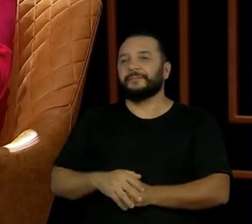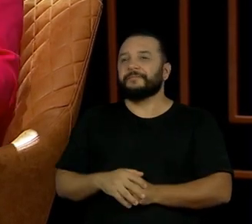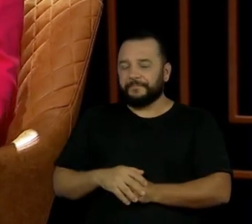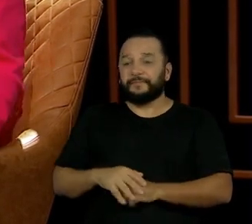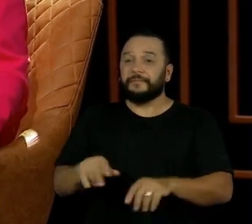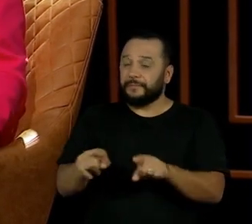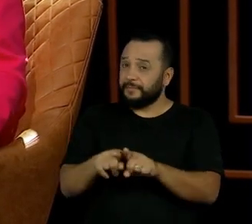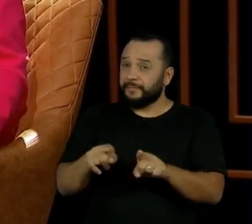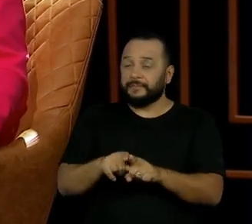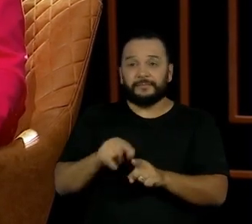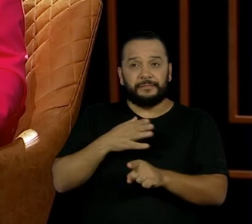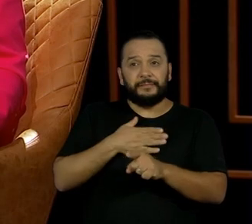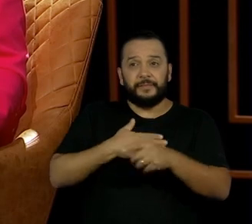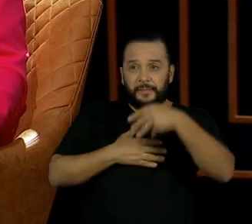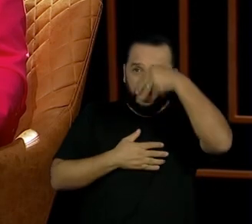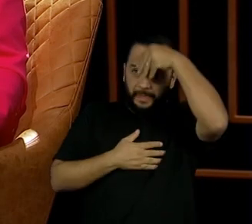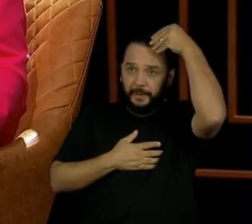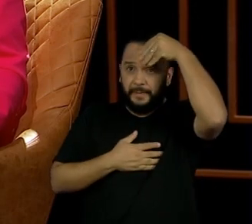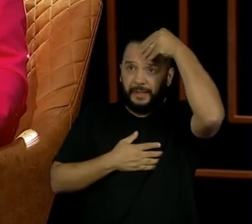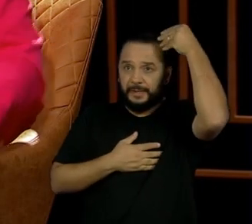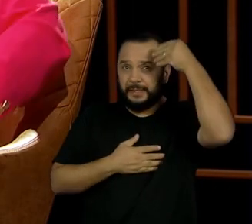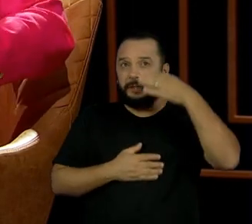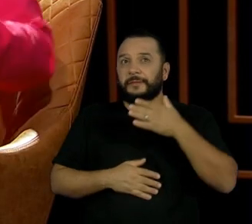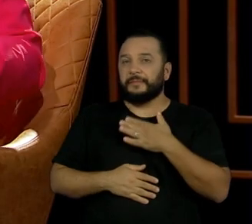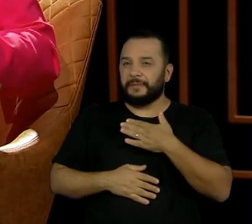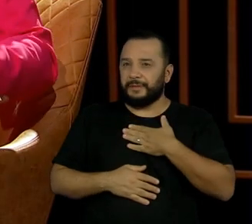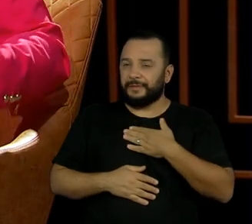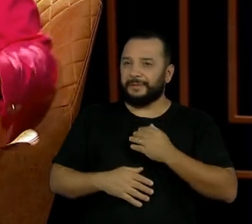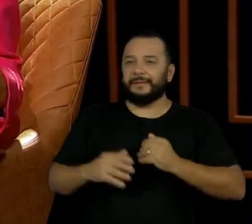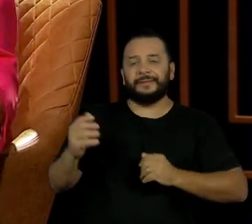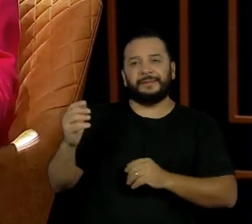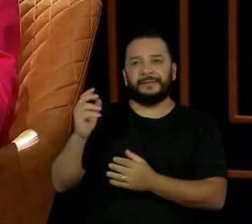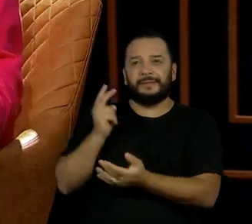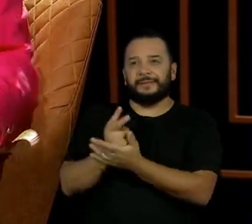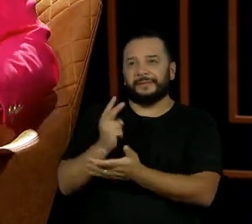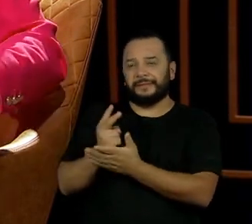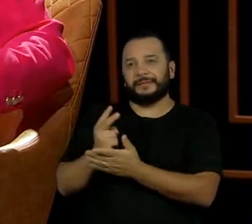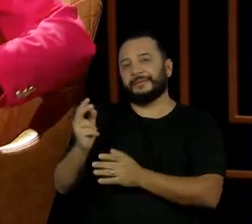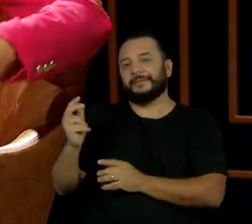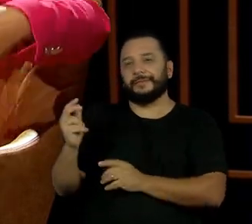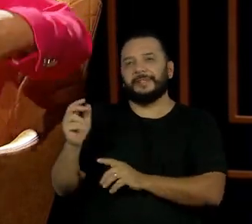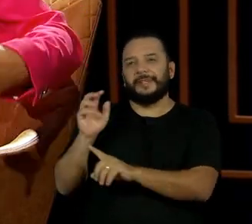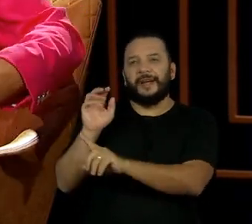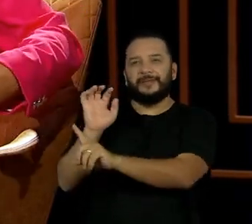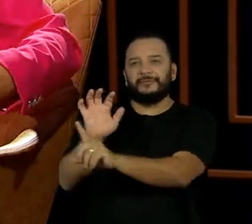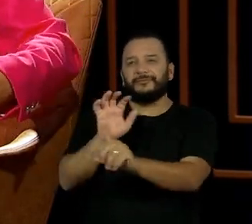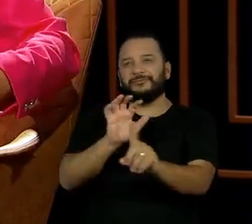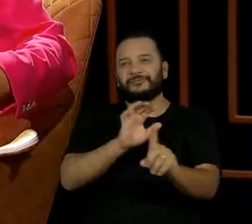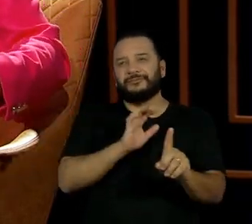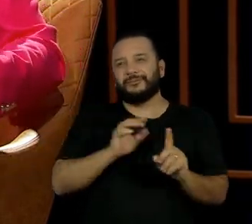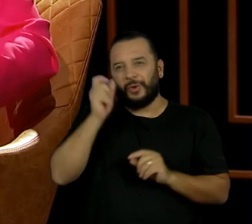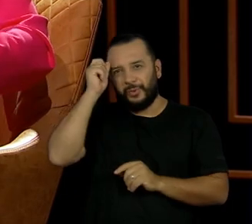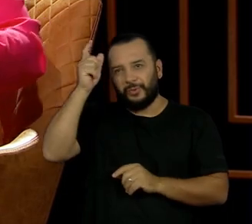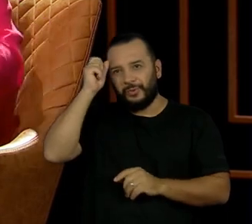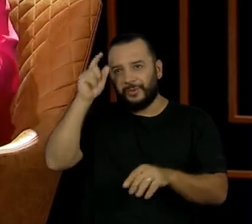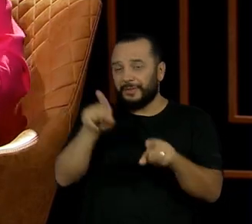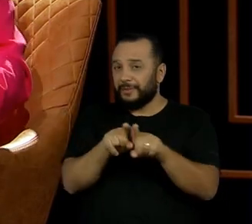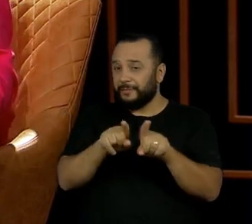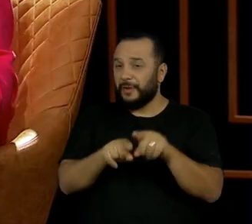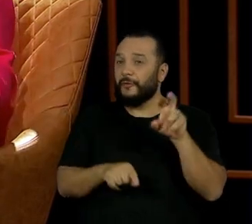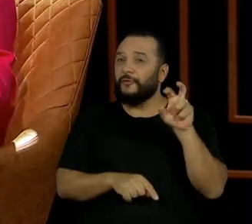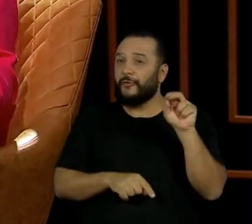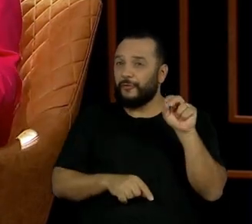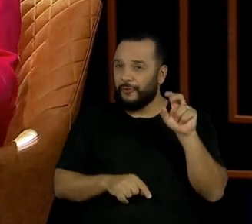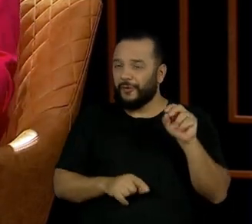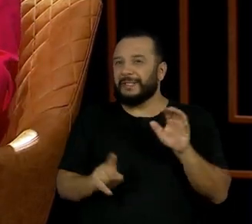padrinho sempre foi um cara muito incentivador da cultura Assim como meu avô incentivou para que ele